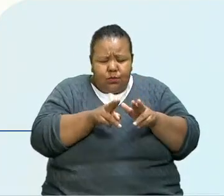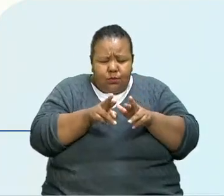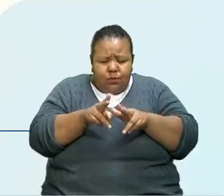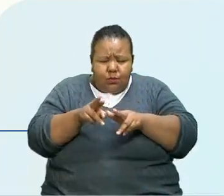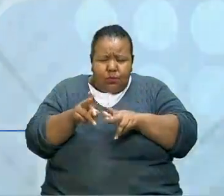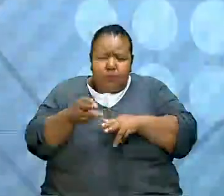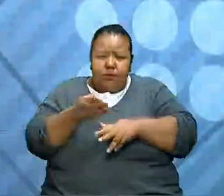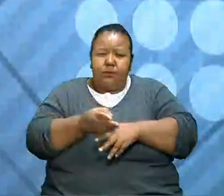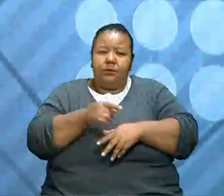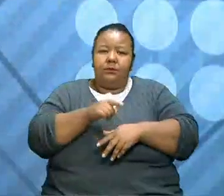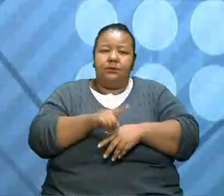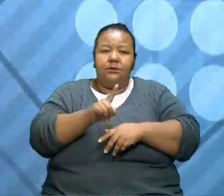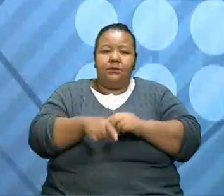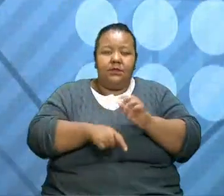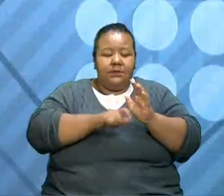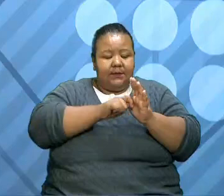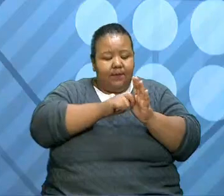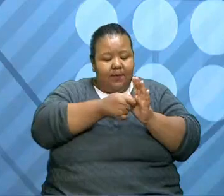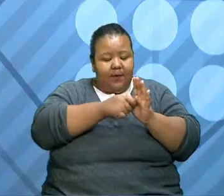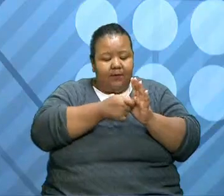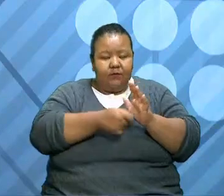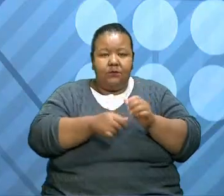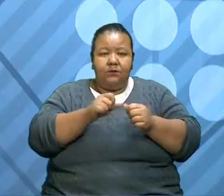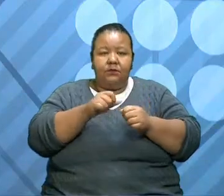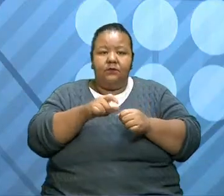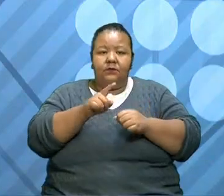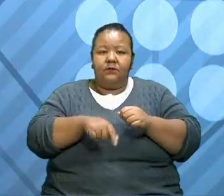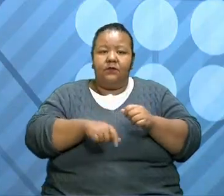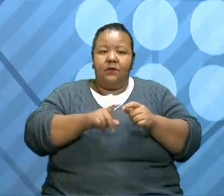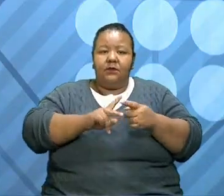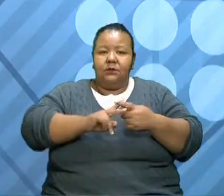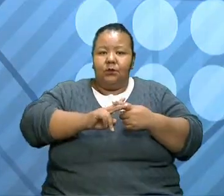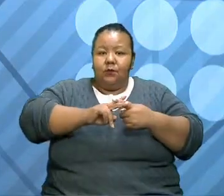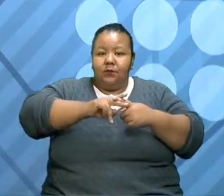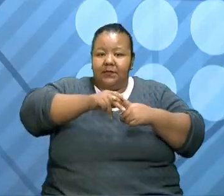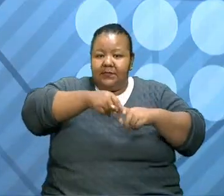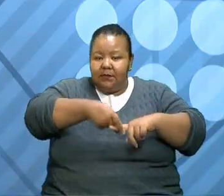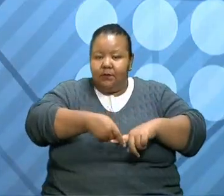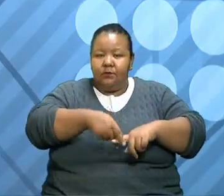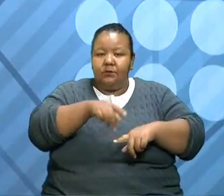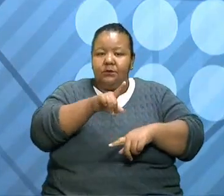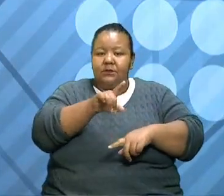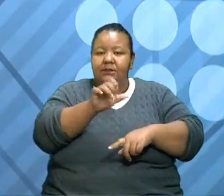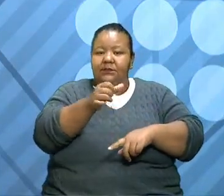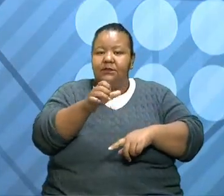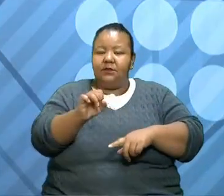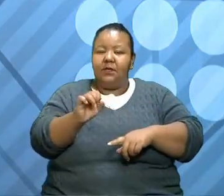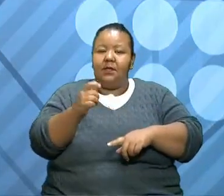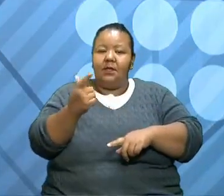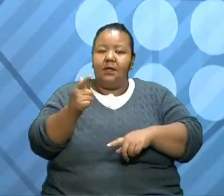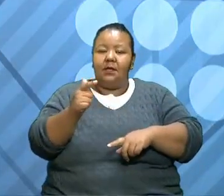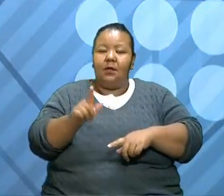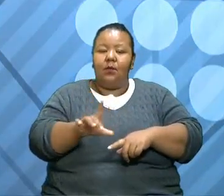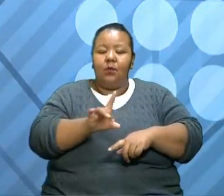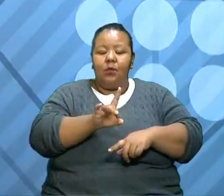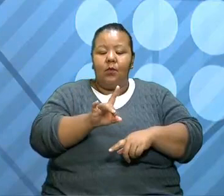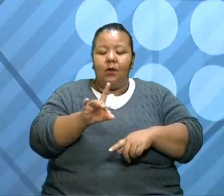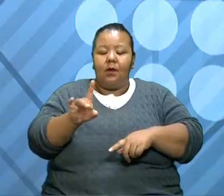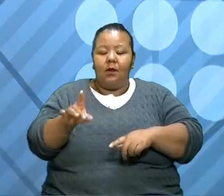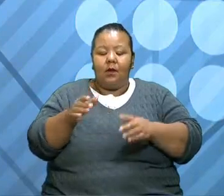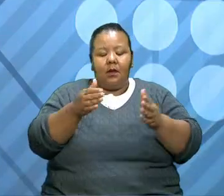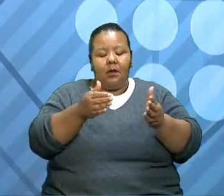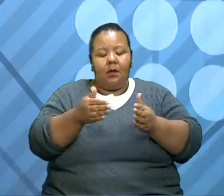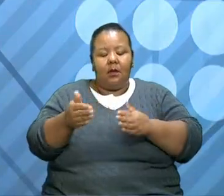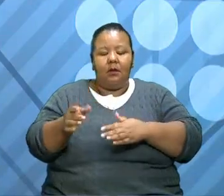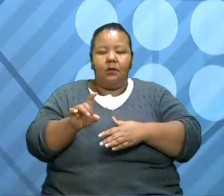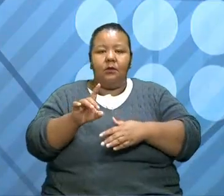dessa maneira. Esse parafuso, você tem que fazer uma rotação de 180 graus. É você delimitar cada etapa. Não